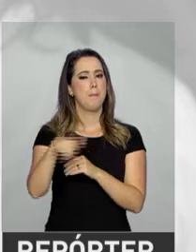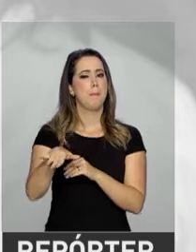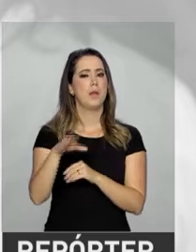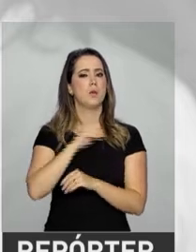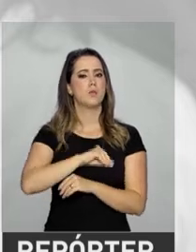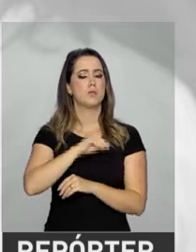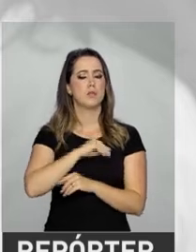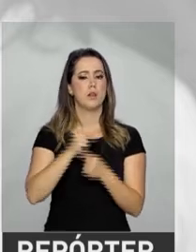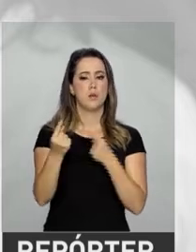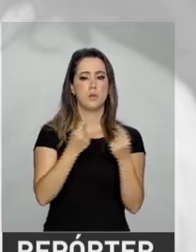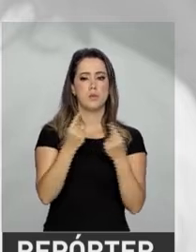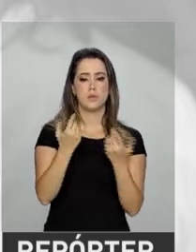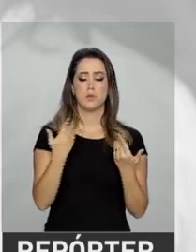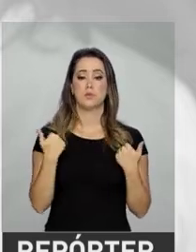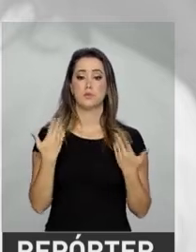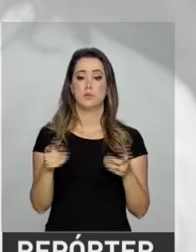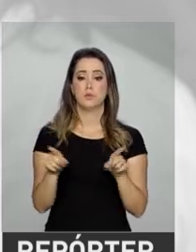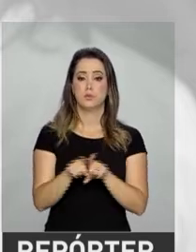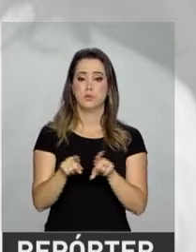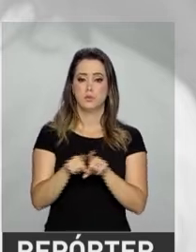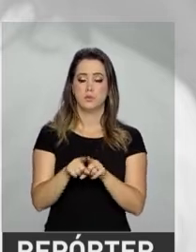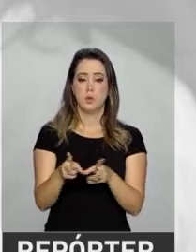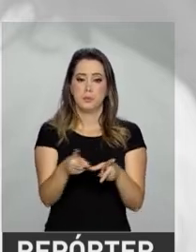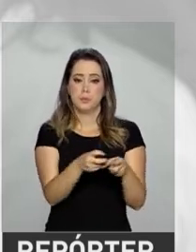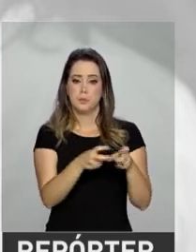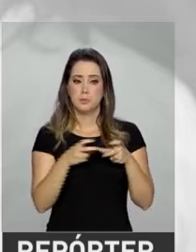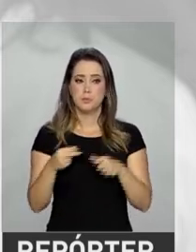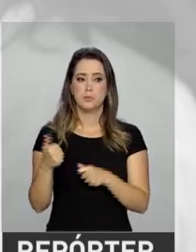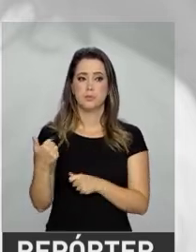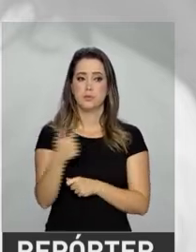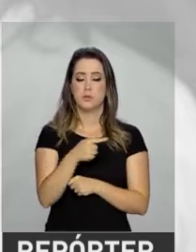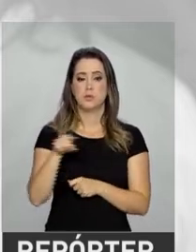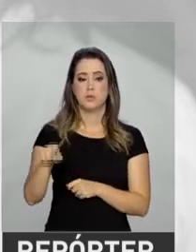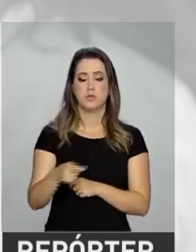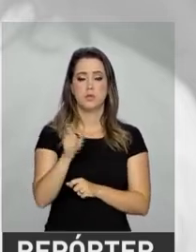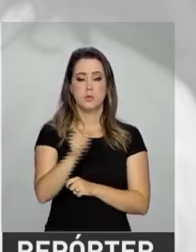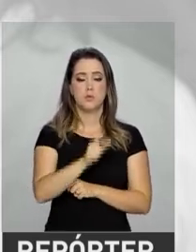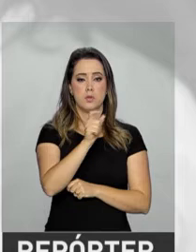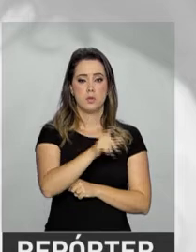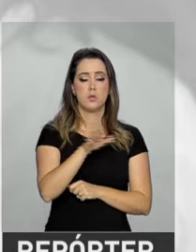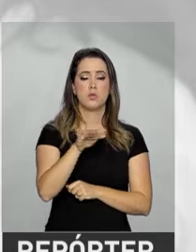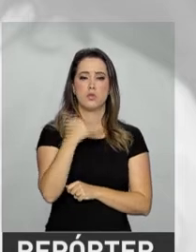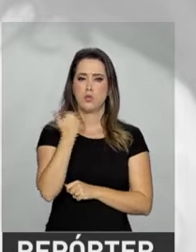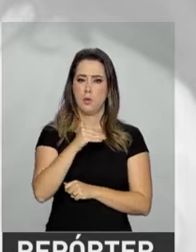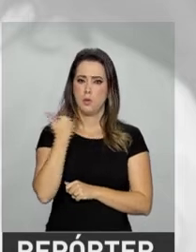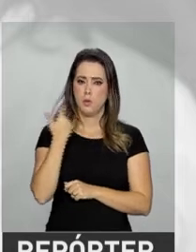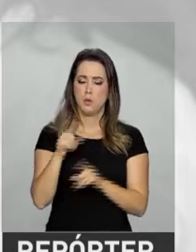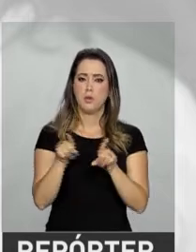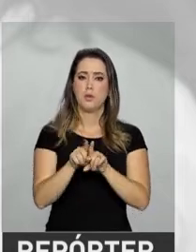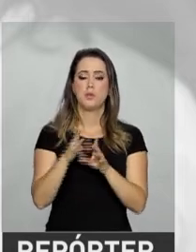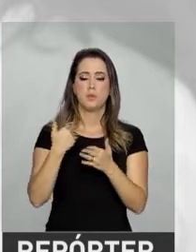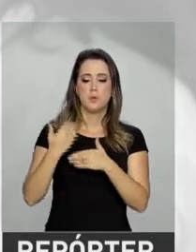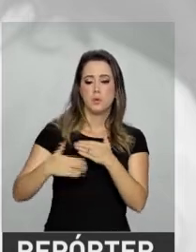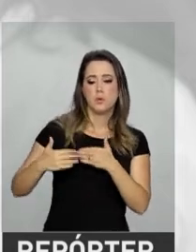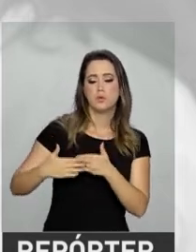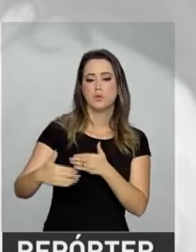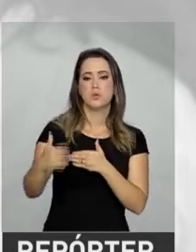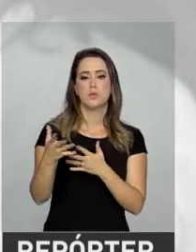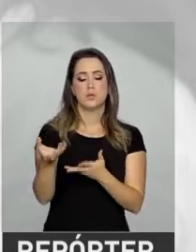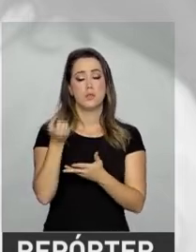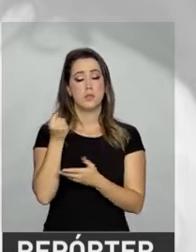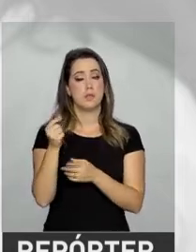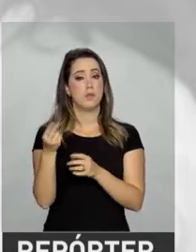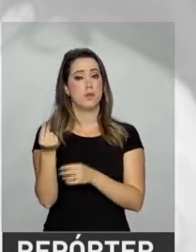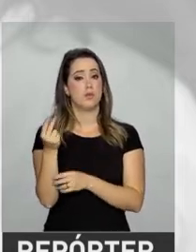mínimo per capta também foram identificadas 17 mil pessoas que já faleceram mas continuavam recebendo o